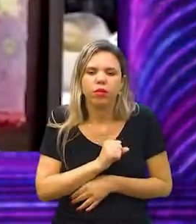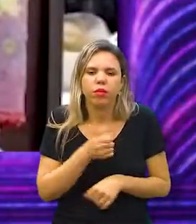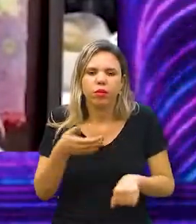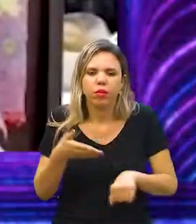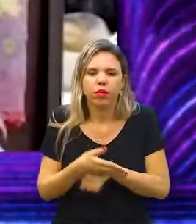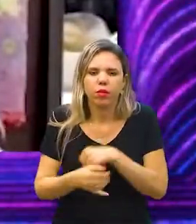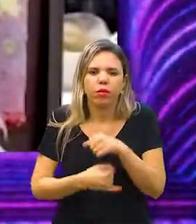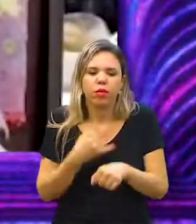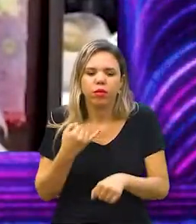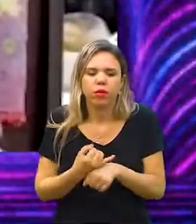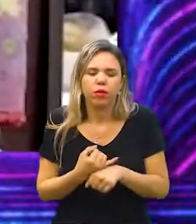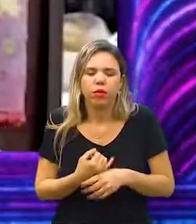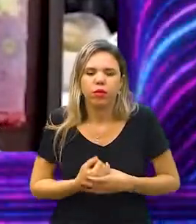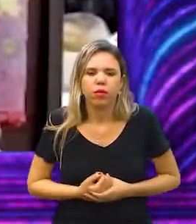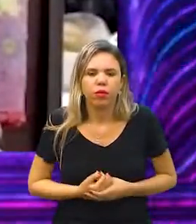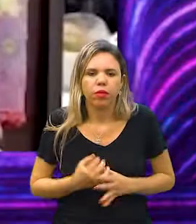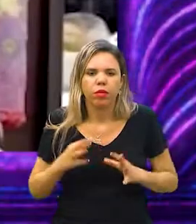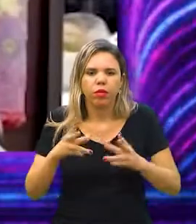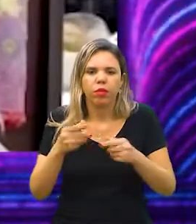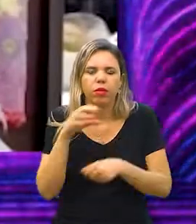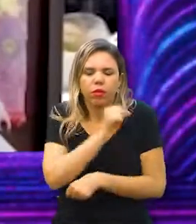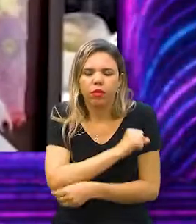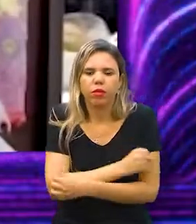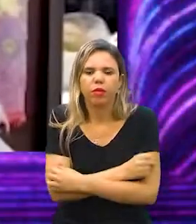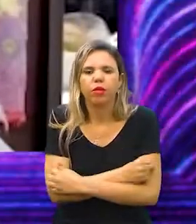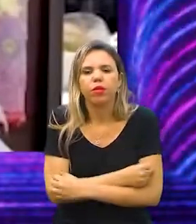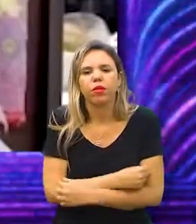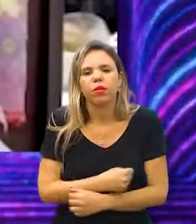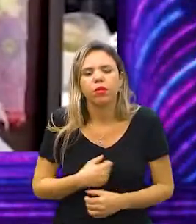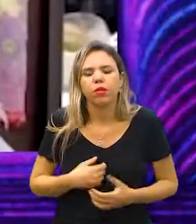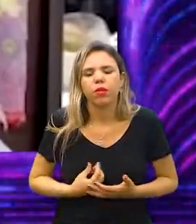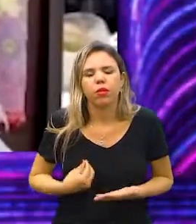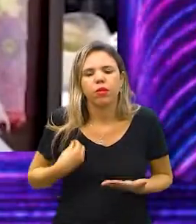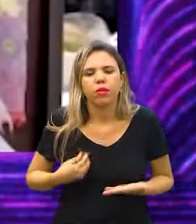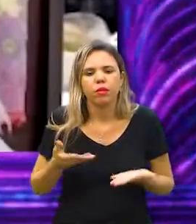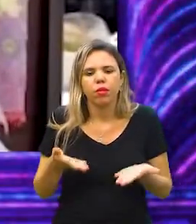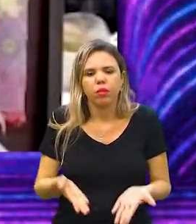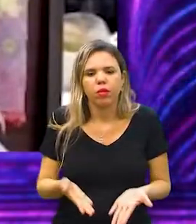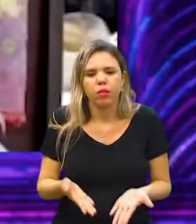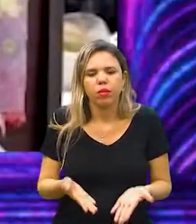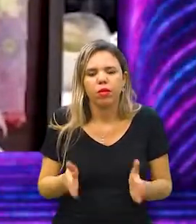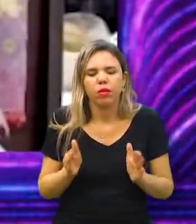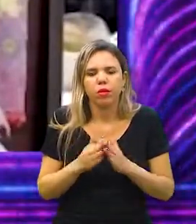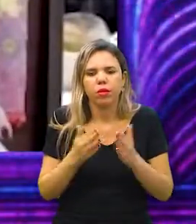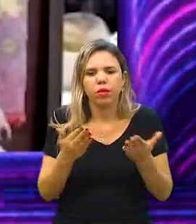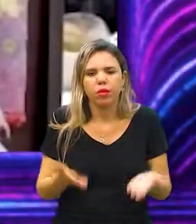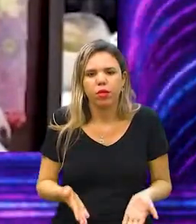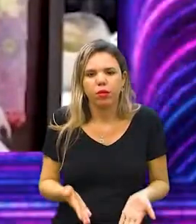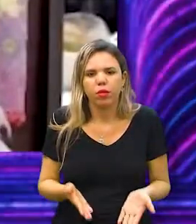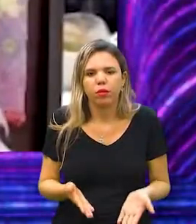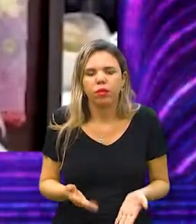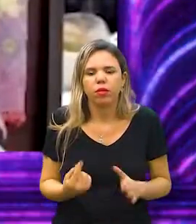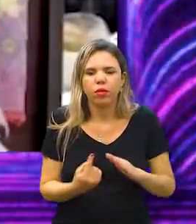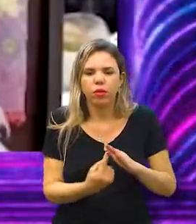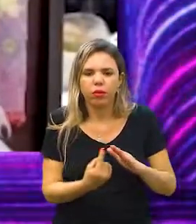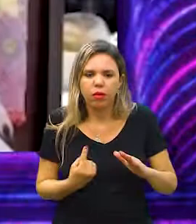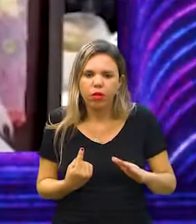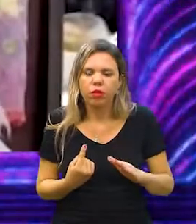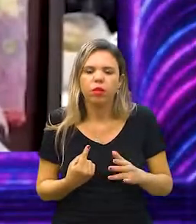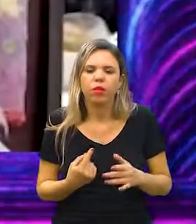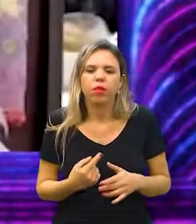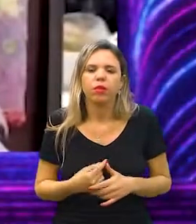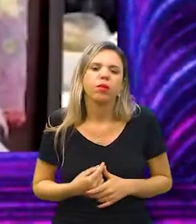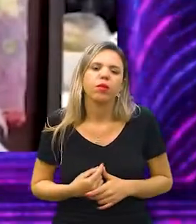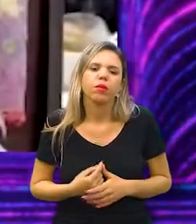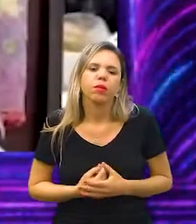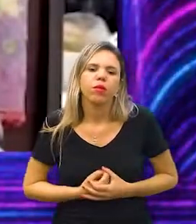instantânea, acesso à internet, tudo mais rápido, porque a gente está mais em casa, está mais recluso, e